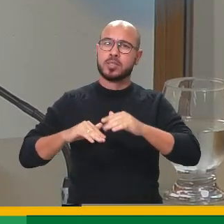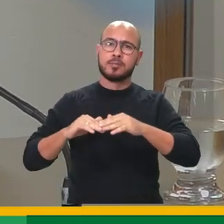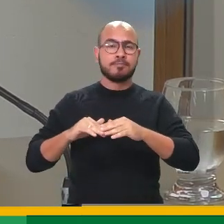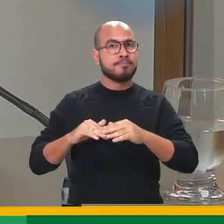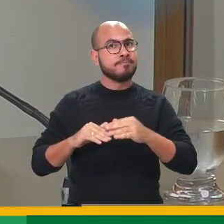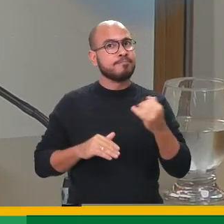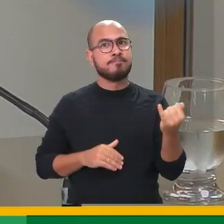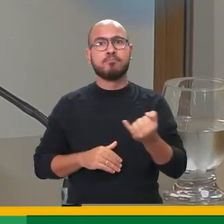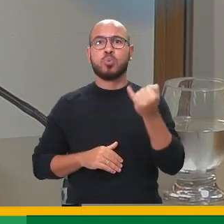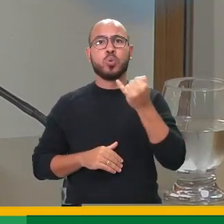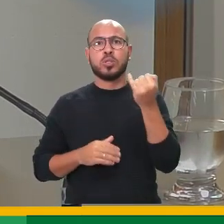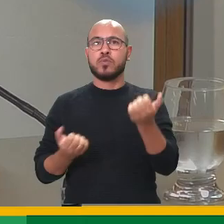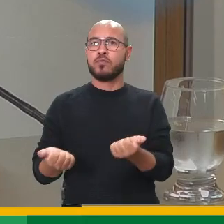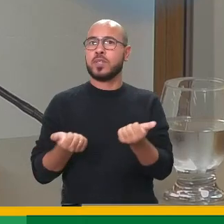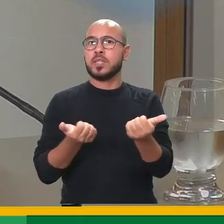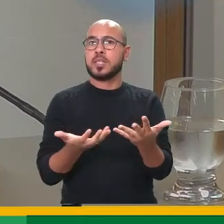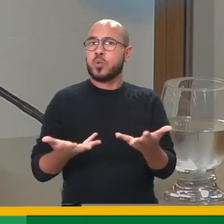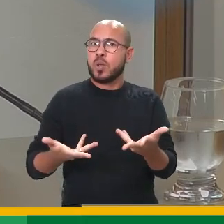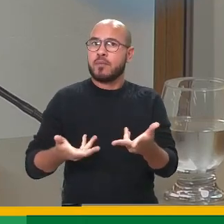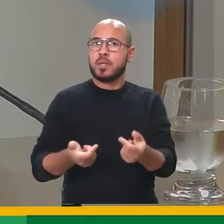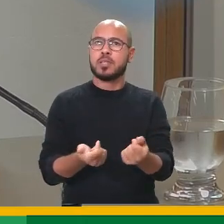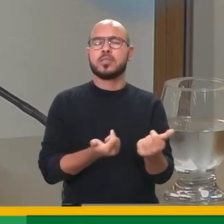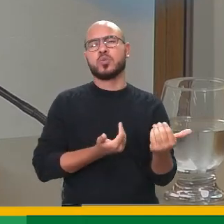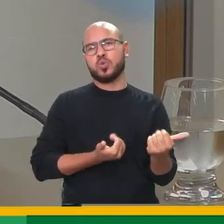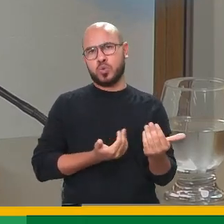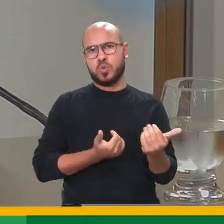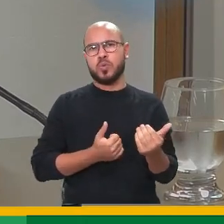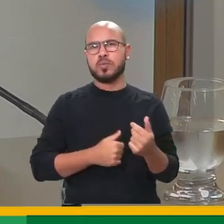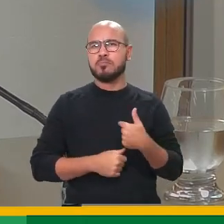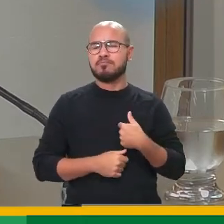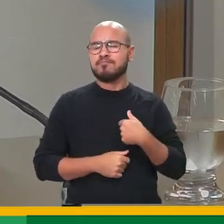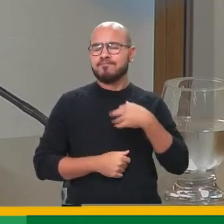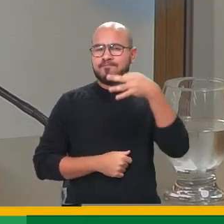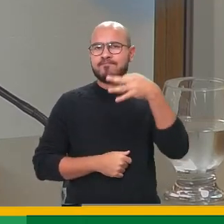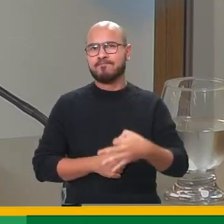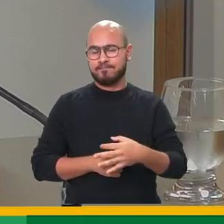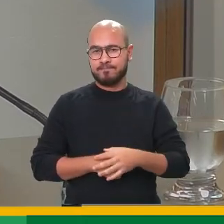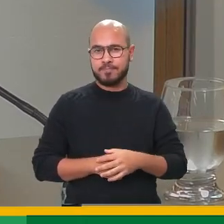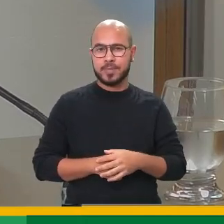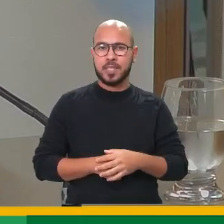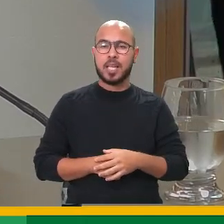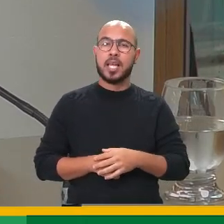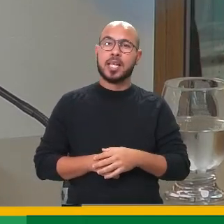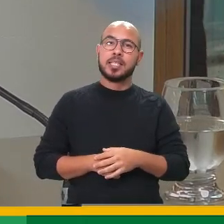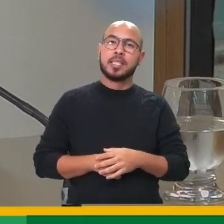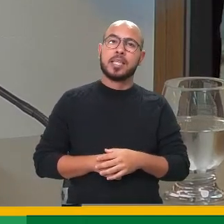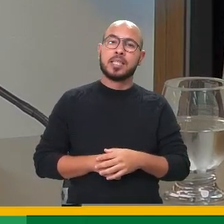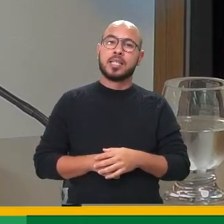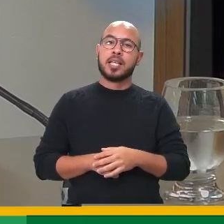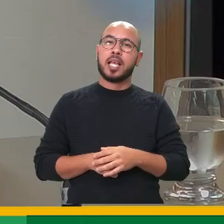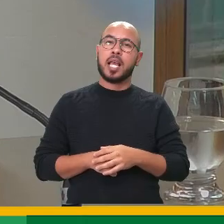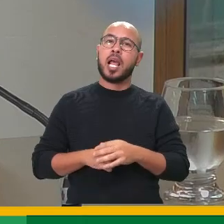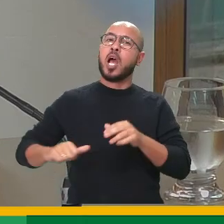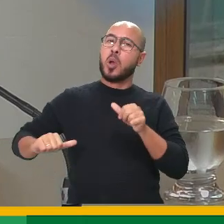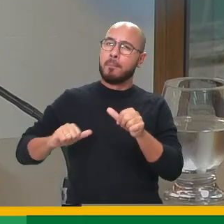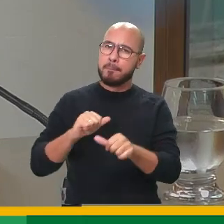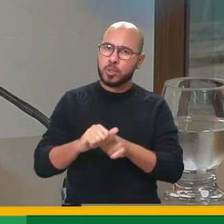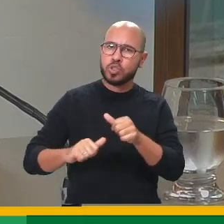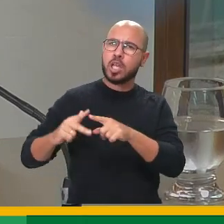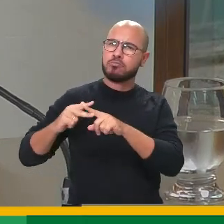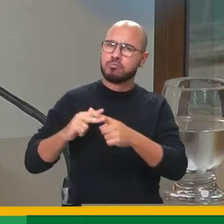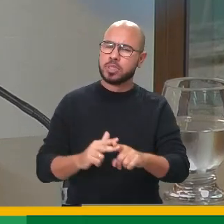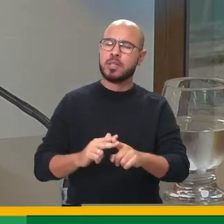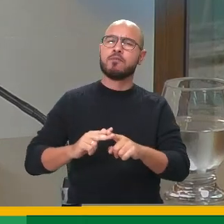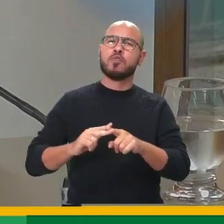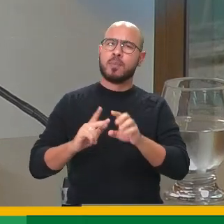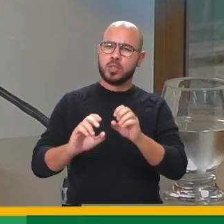qualificar os nossos jovens eu não tenho dúvida disso a reforma Educacional que a deputada que também já sabe disso do